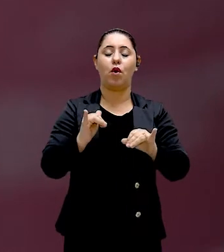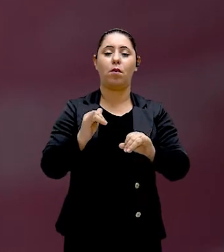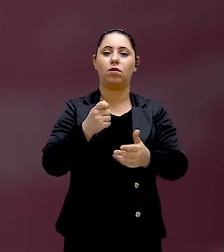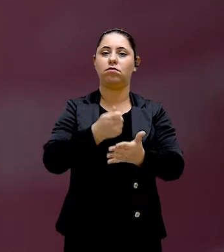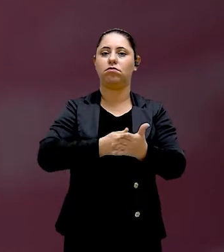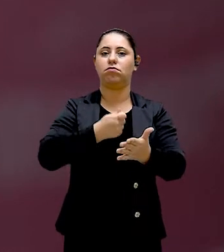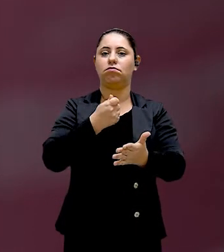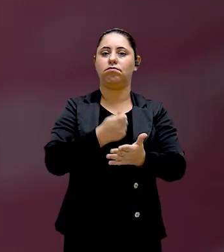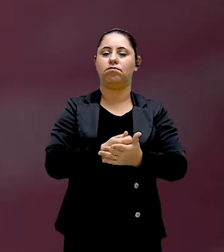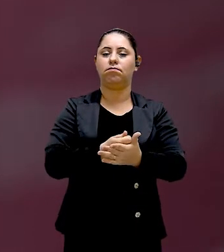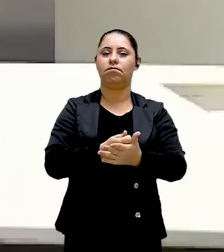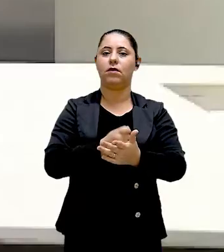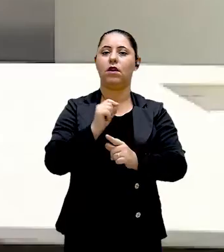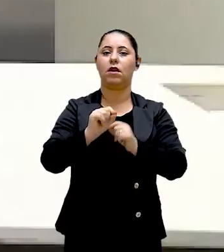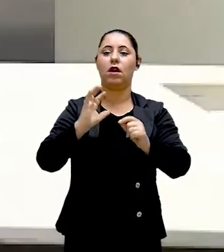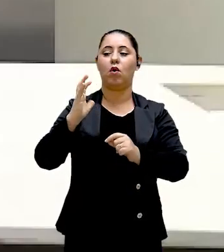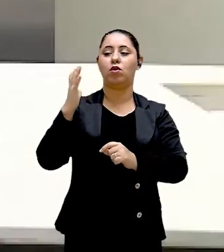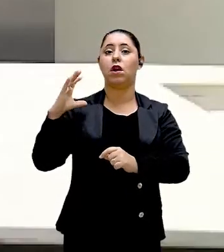que isso aconteça logo.